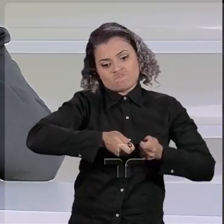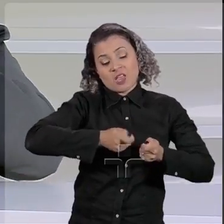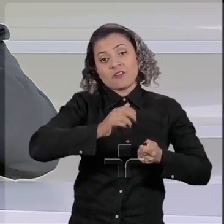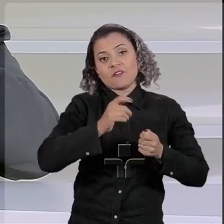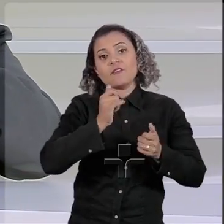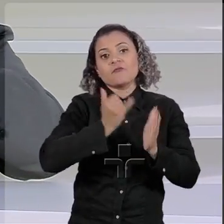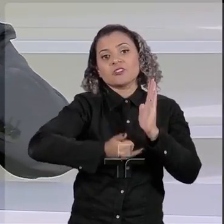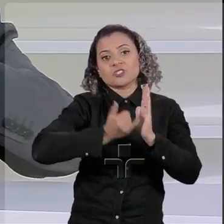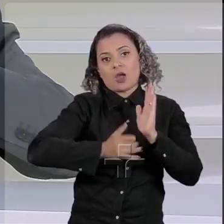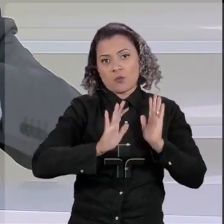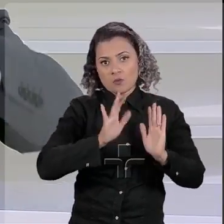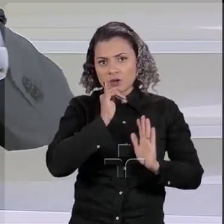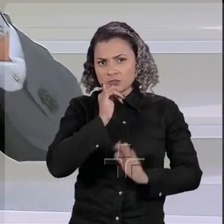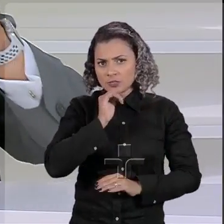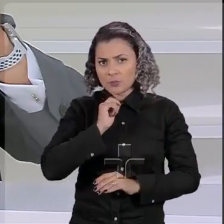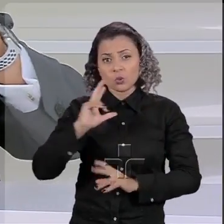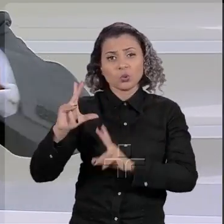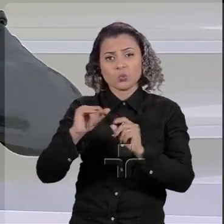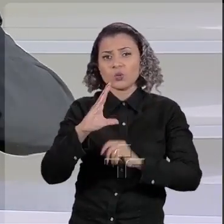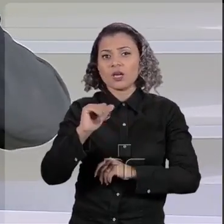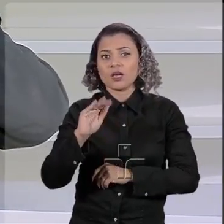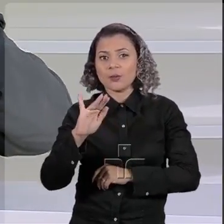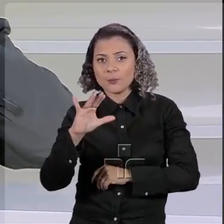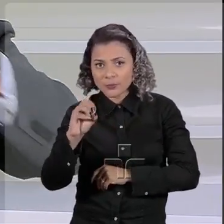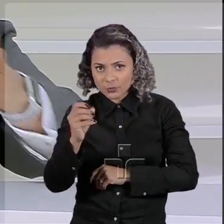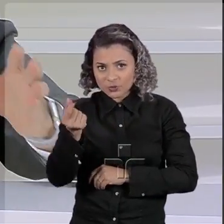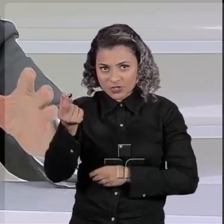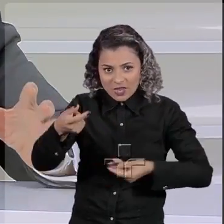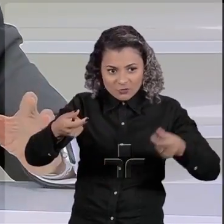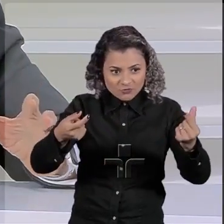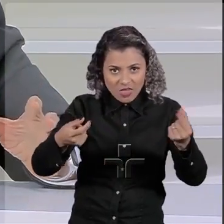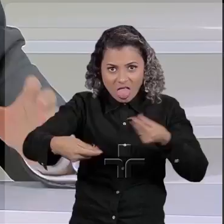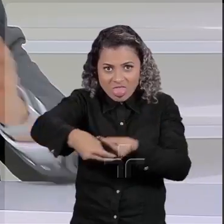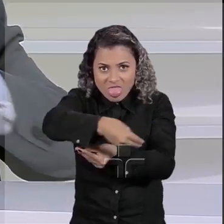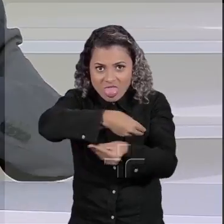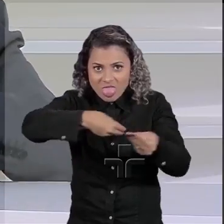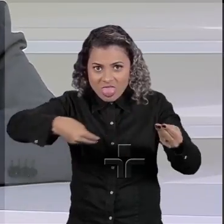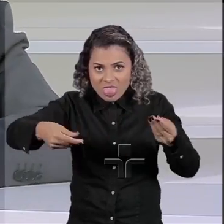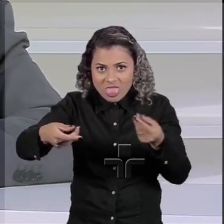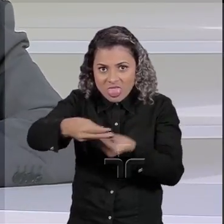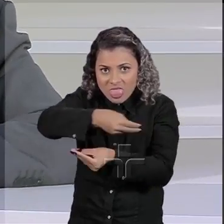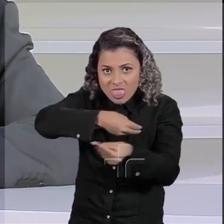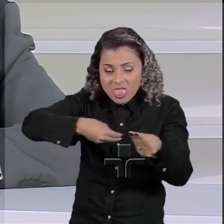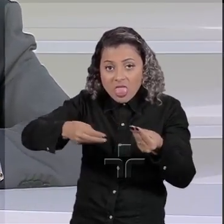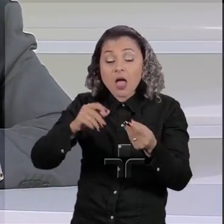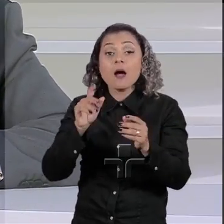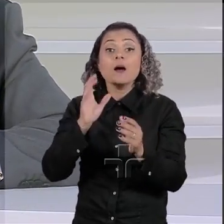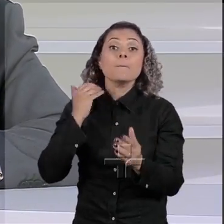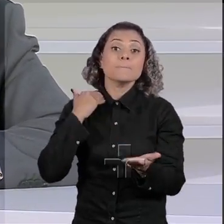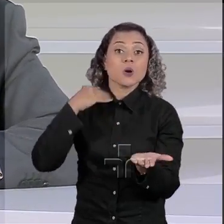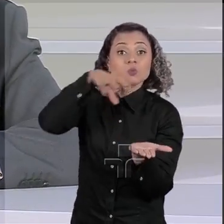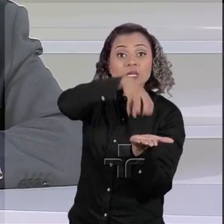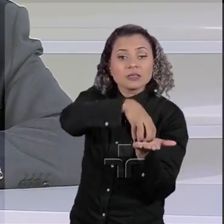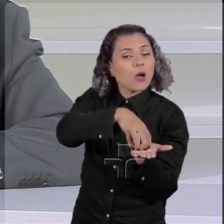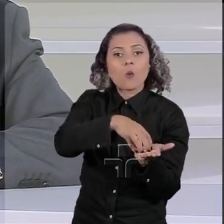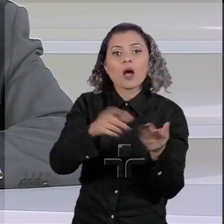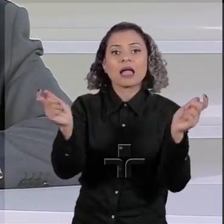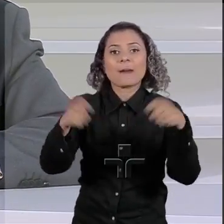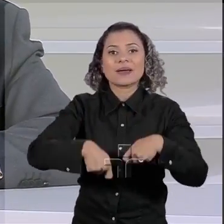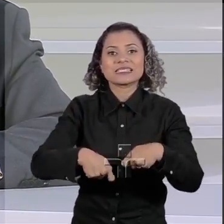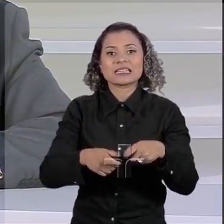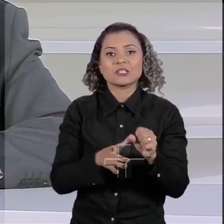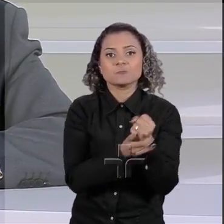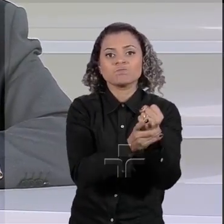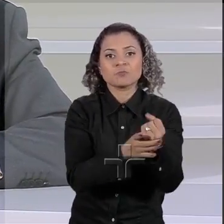situação em que o câmbio desvaloriza, as pressões inflacionárias se agigantam e o Banco Central perde a capacidade de assegurar